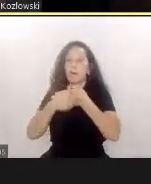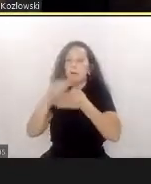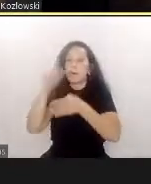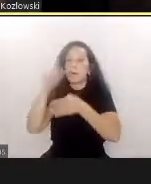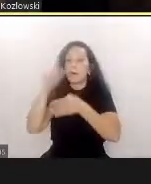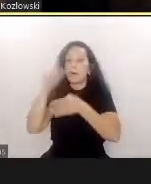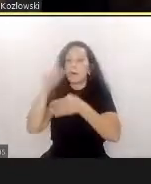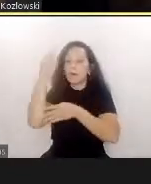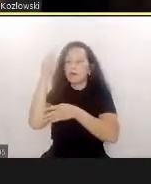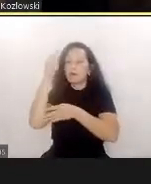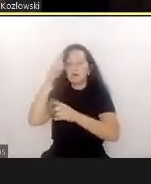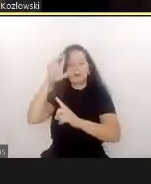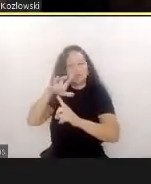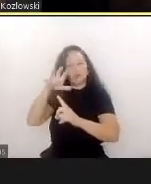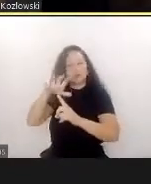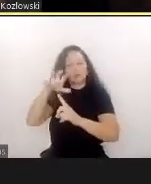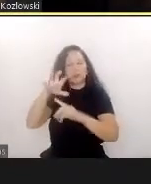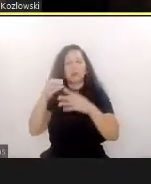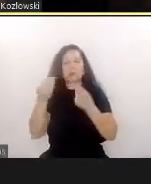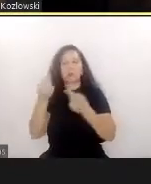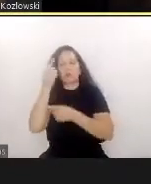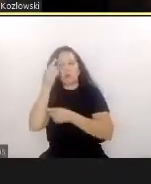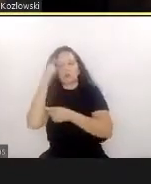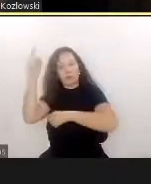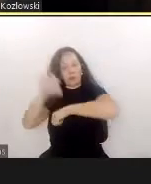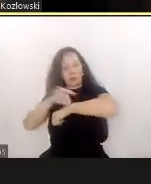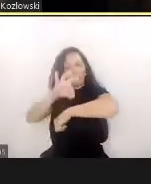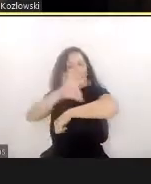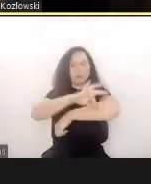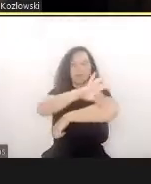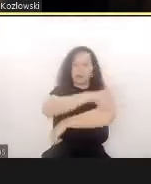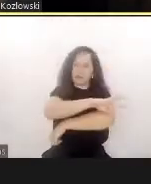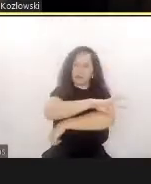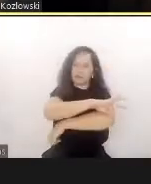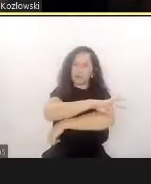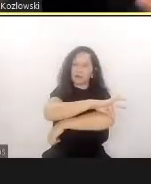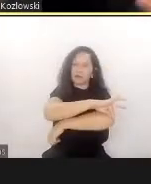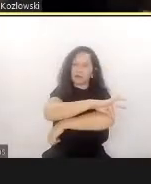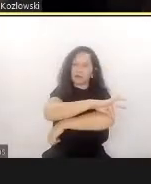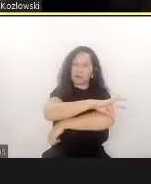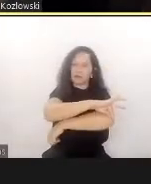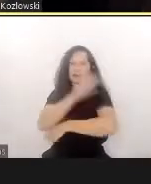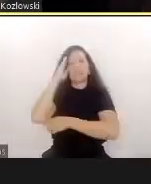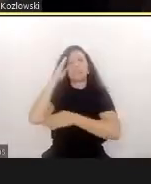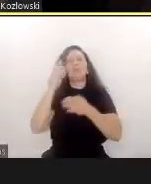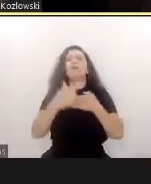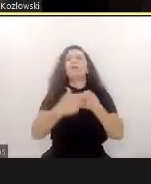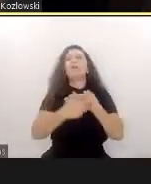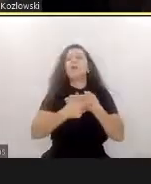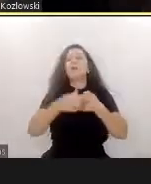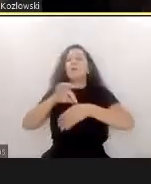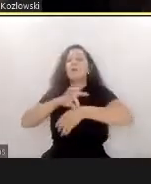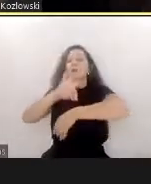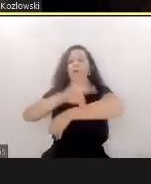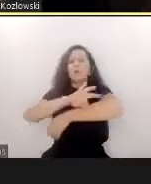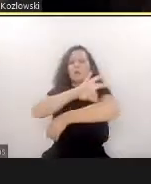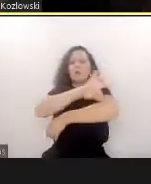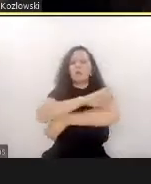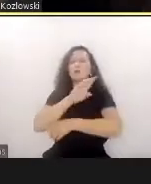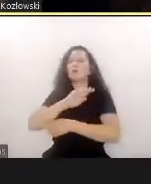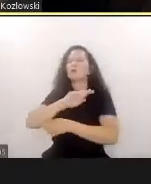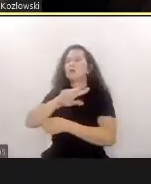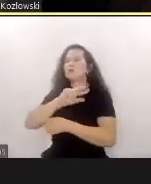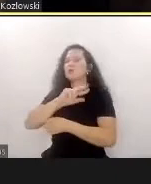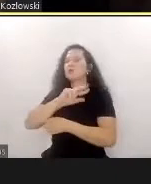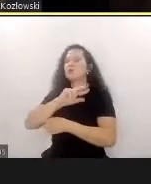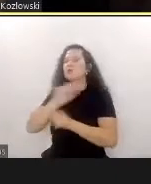de influenciar o pensamento arquitetônico. E entendem o papel da arquitetura não só o de intervir no meio físico, mas também o de imaginar o